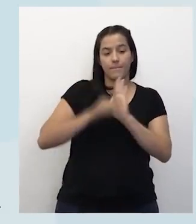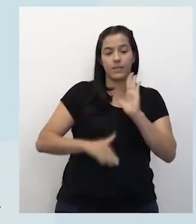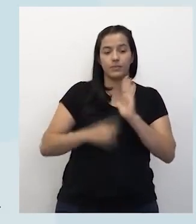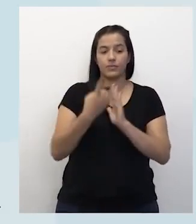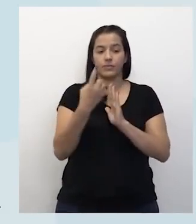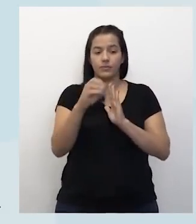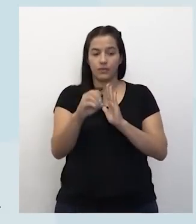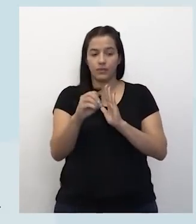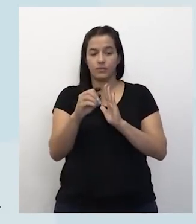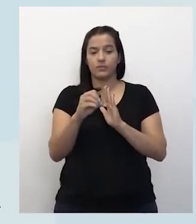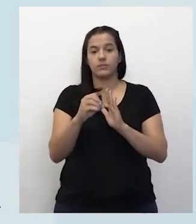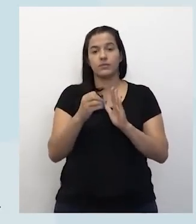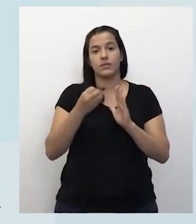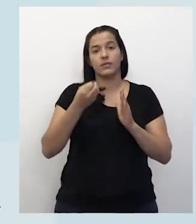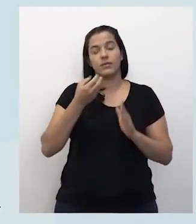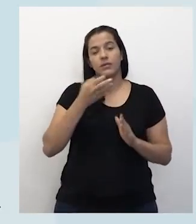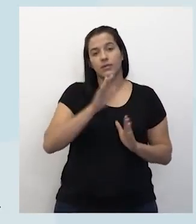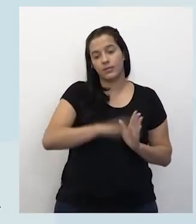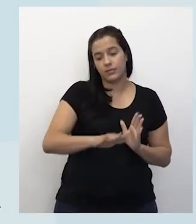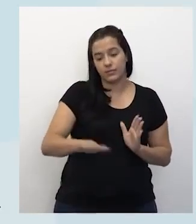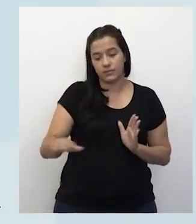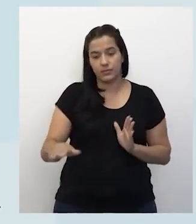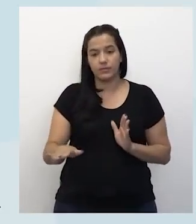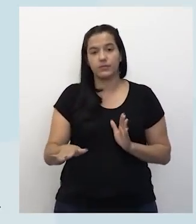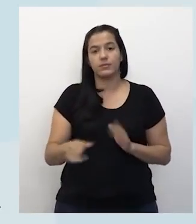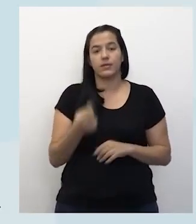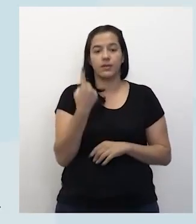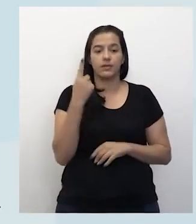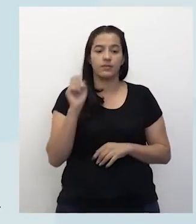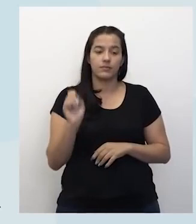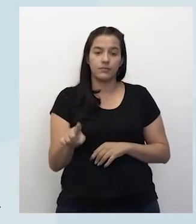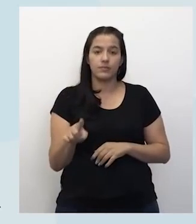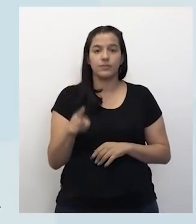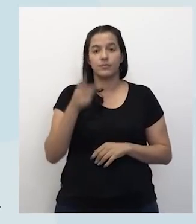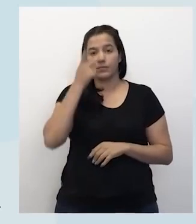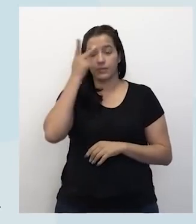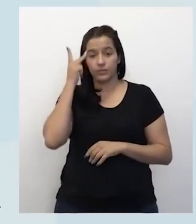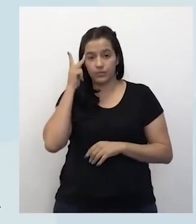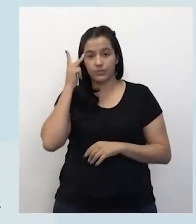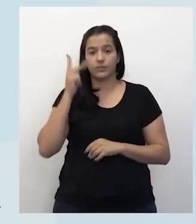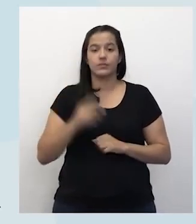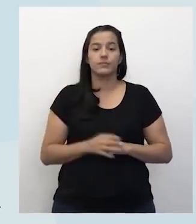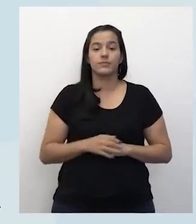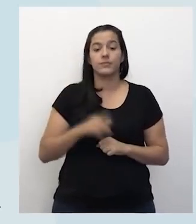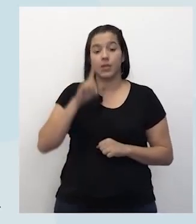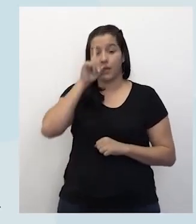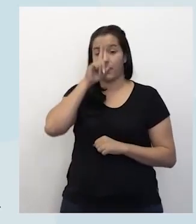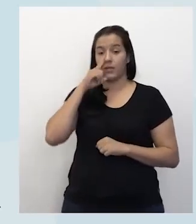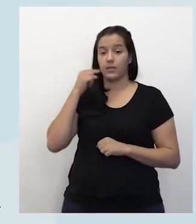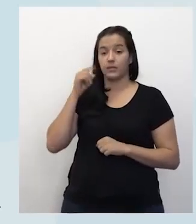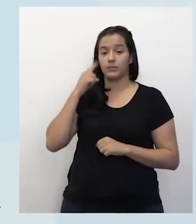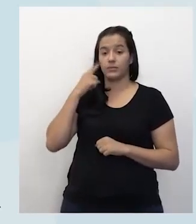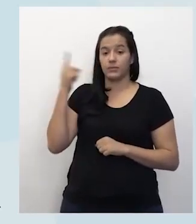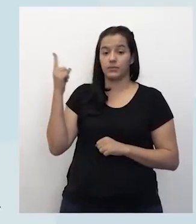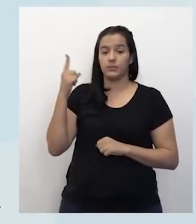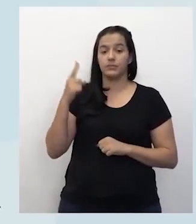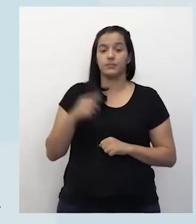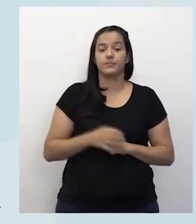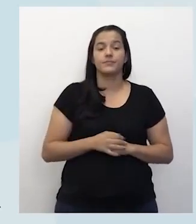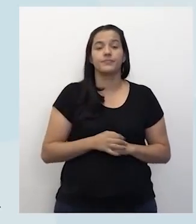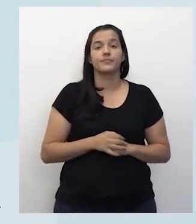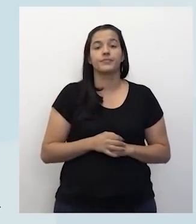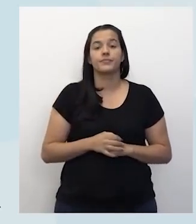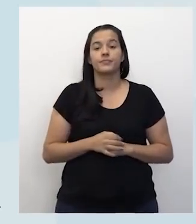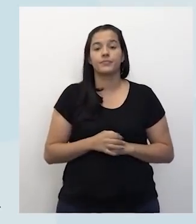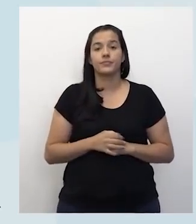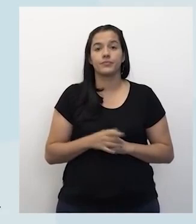10, né, crianças a cada 1.000 habitantes. Então está lá o amarelo do Brasil, né, ele tem lá uma taxa bruta de